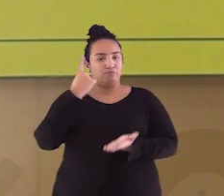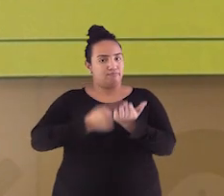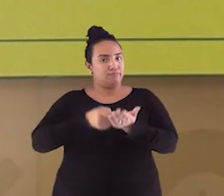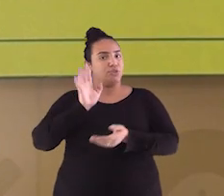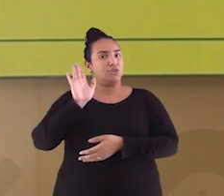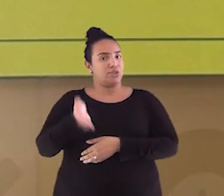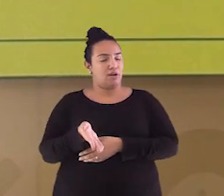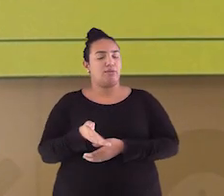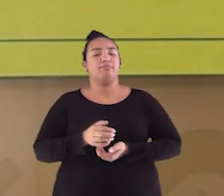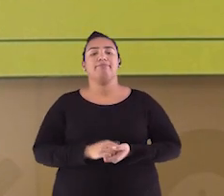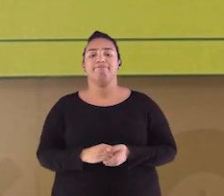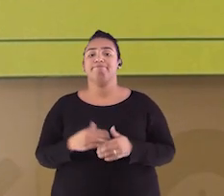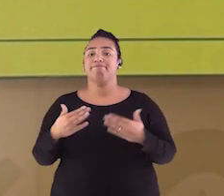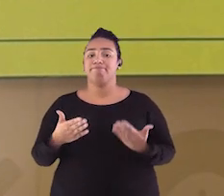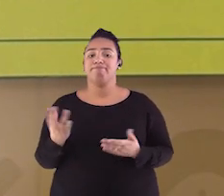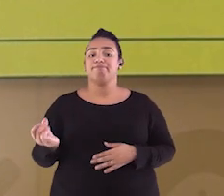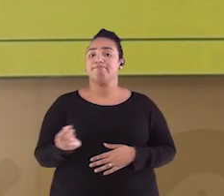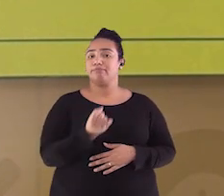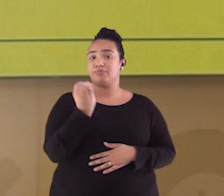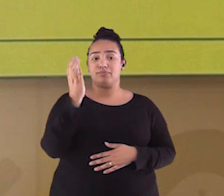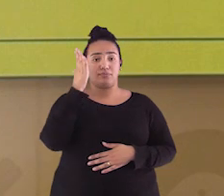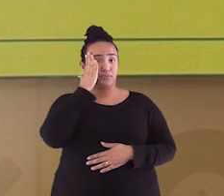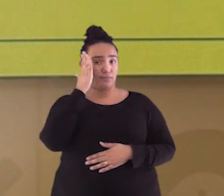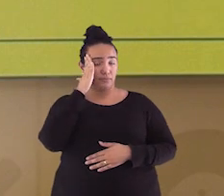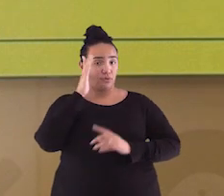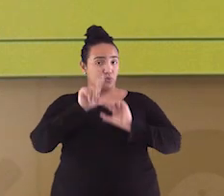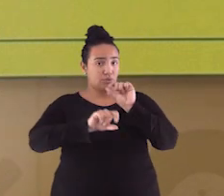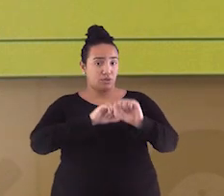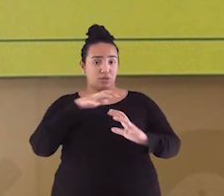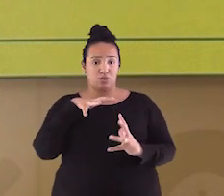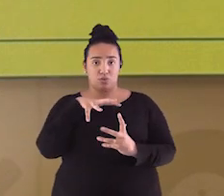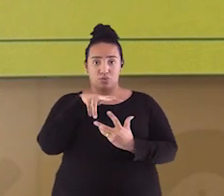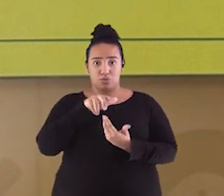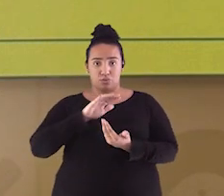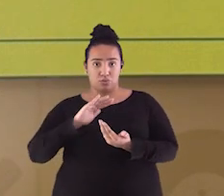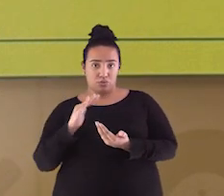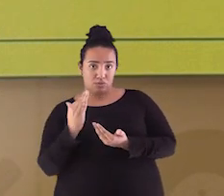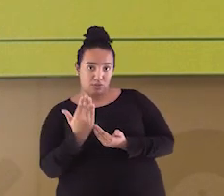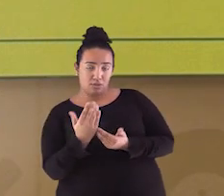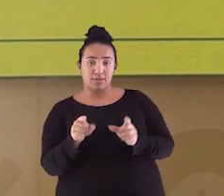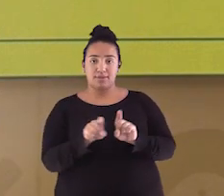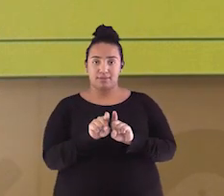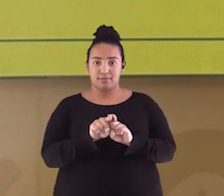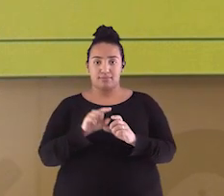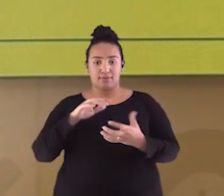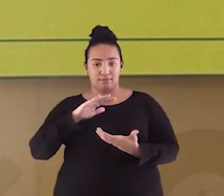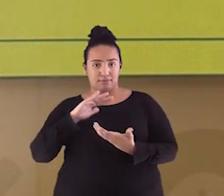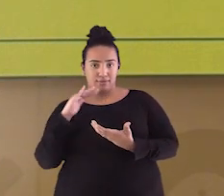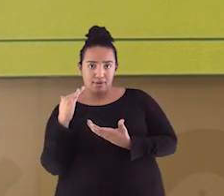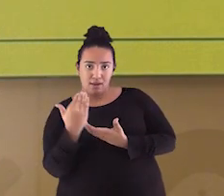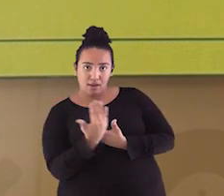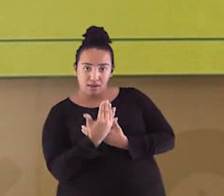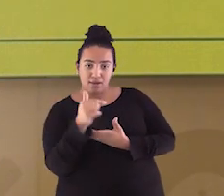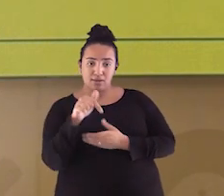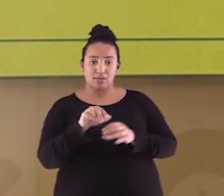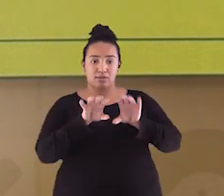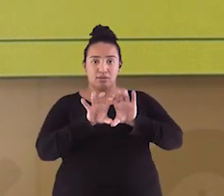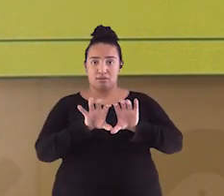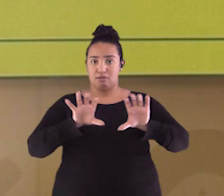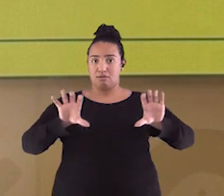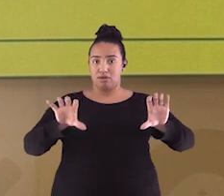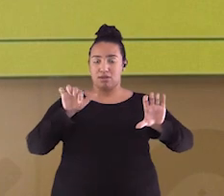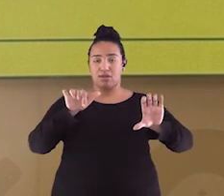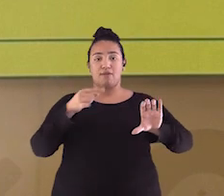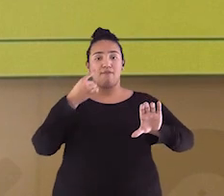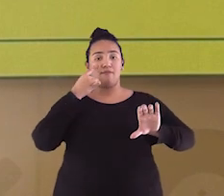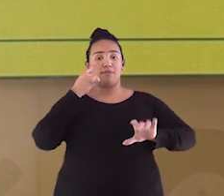É importante ter em vista que o mundo ocidental e o mundo oriental foram divididos representando um ponto de